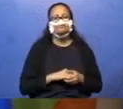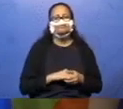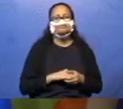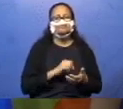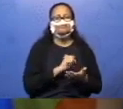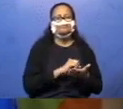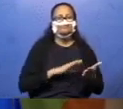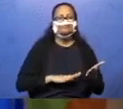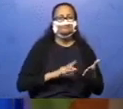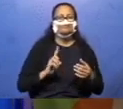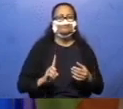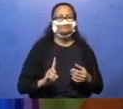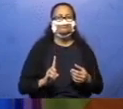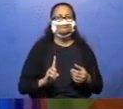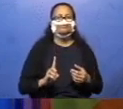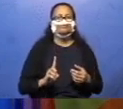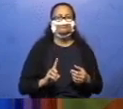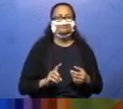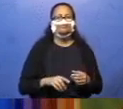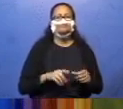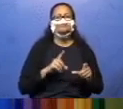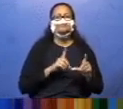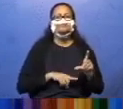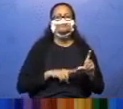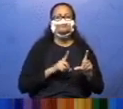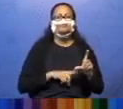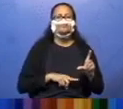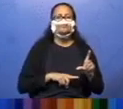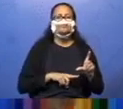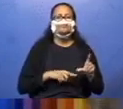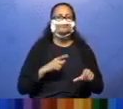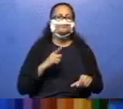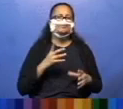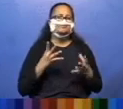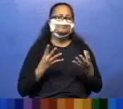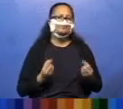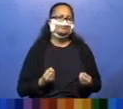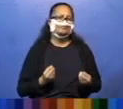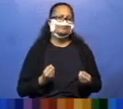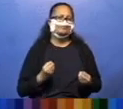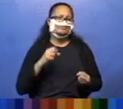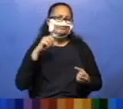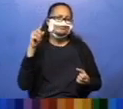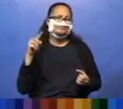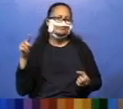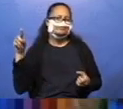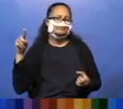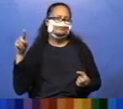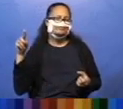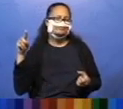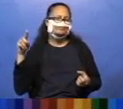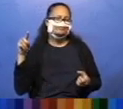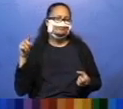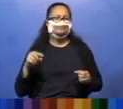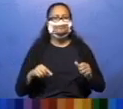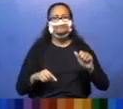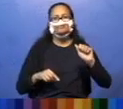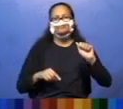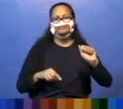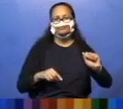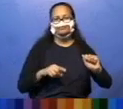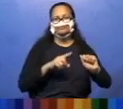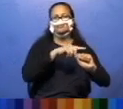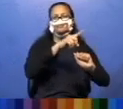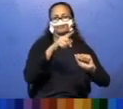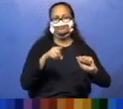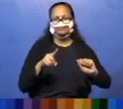Vamos comigo. Que tipo de letra recebe o sinal de tio? Ai, que complicado. A e O.